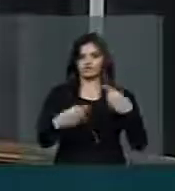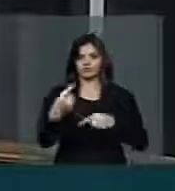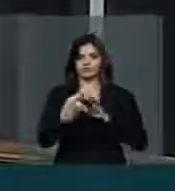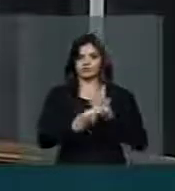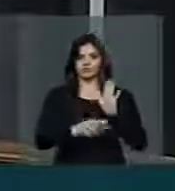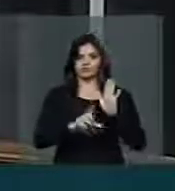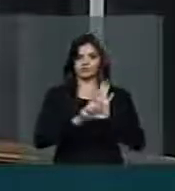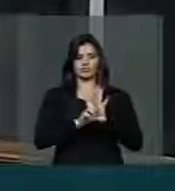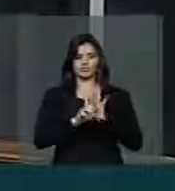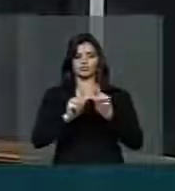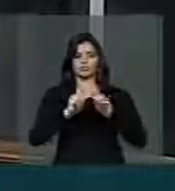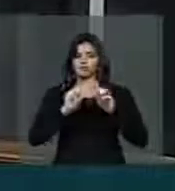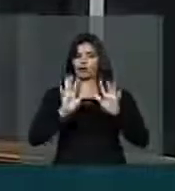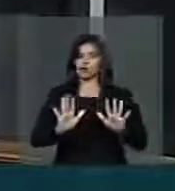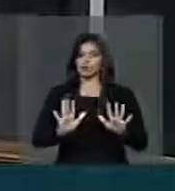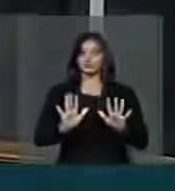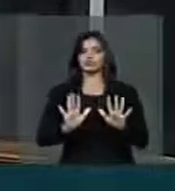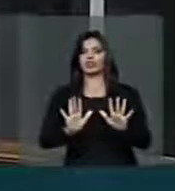PL. Porém,